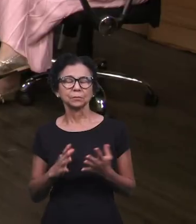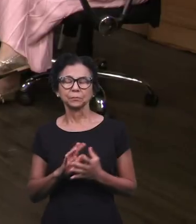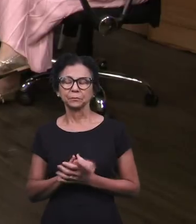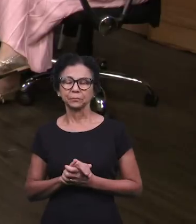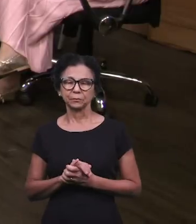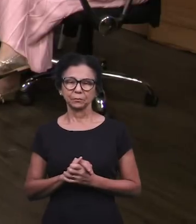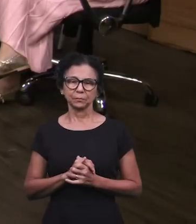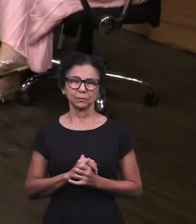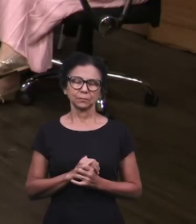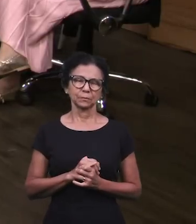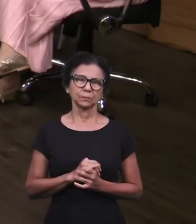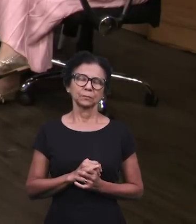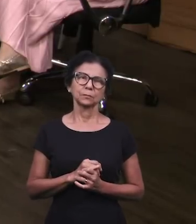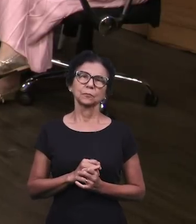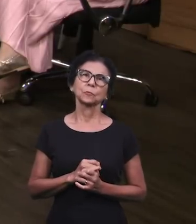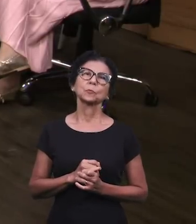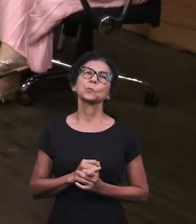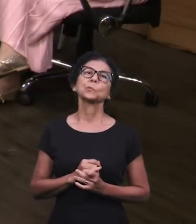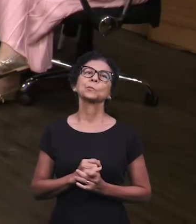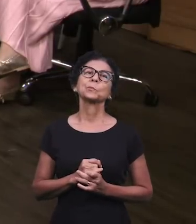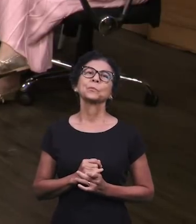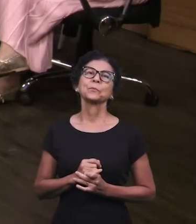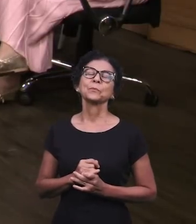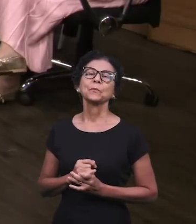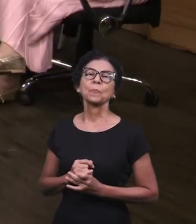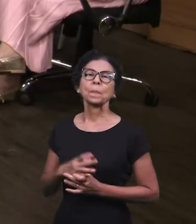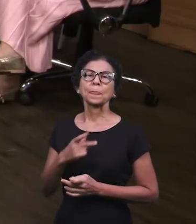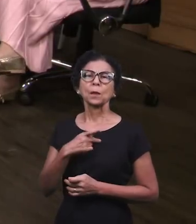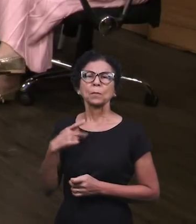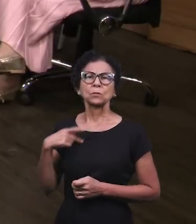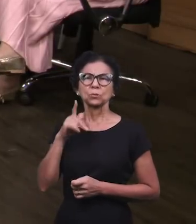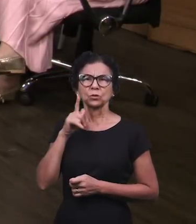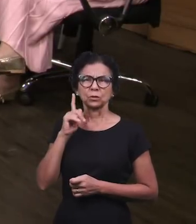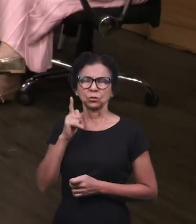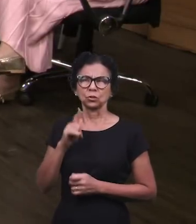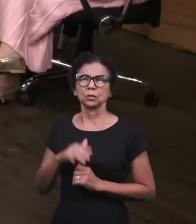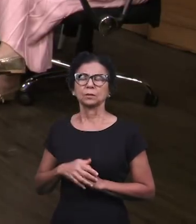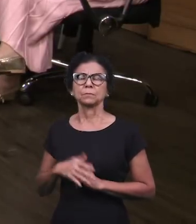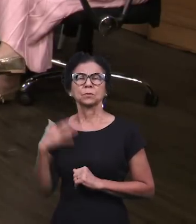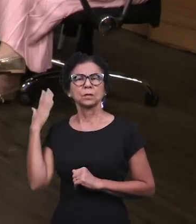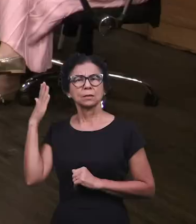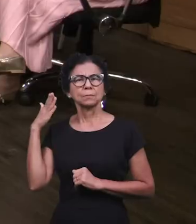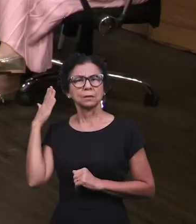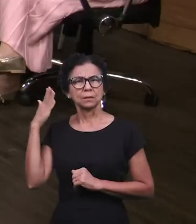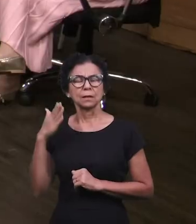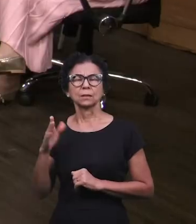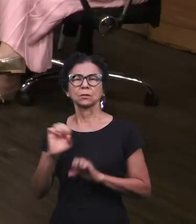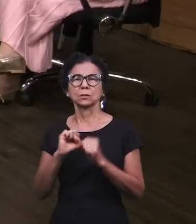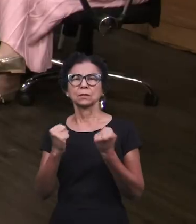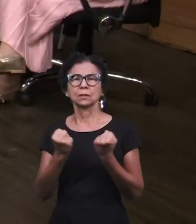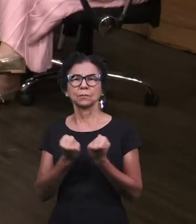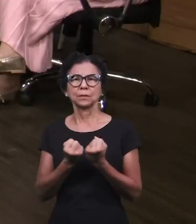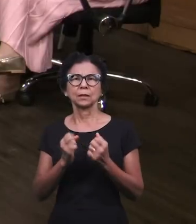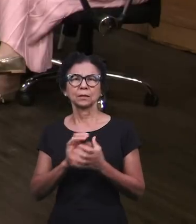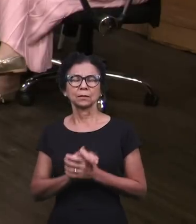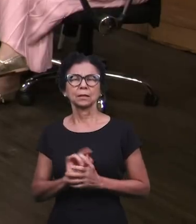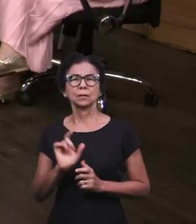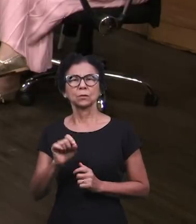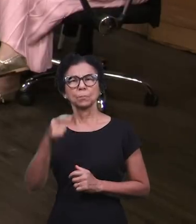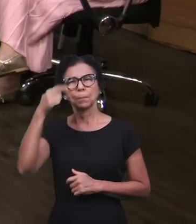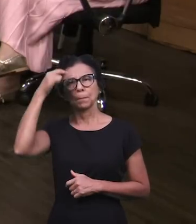mensagem que já foi pregada muitas vezes pelo pastor Gedeuti em muitos seminários, que era uma palavra sobre a